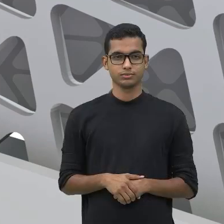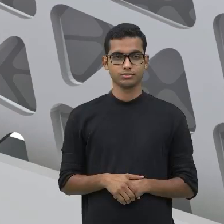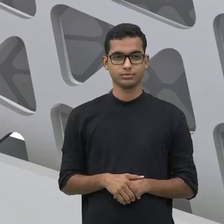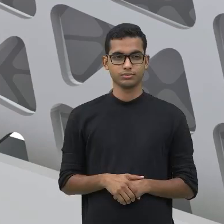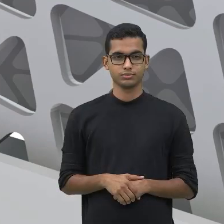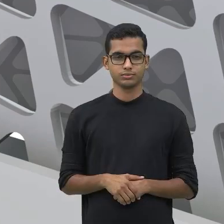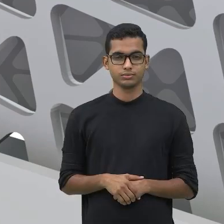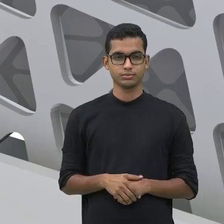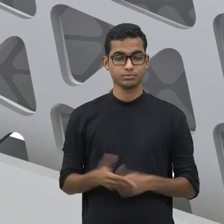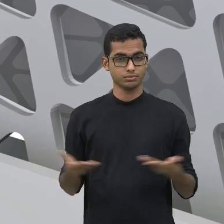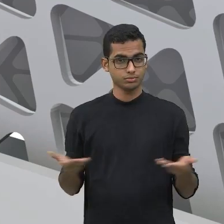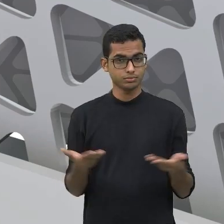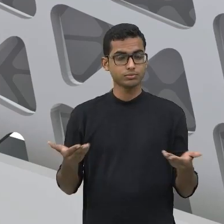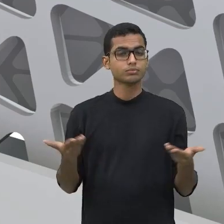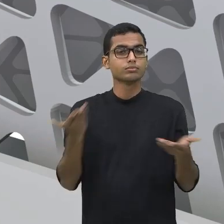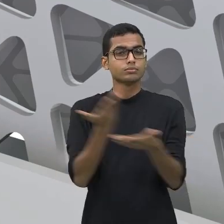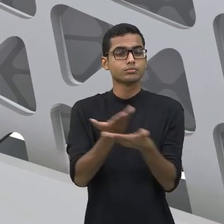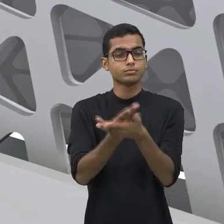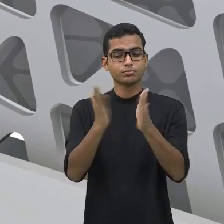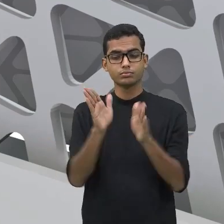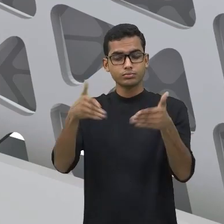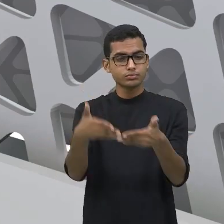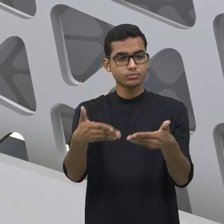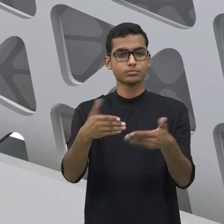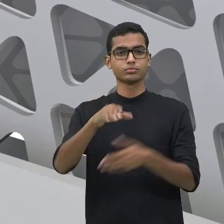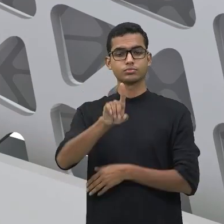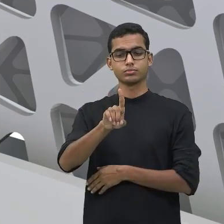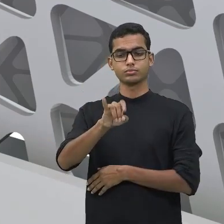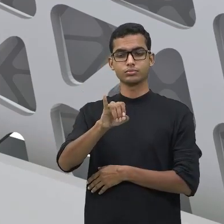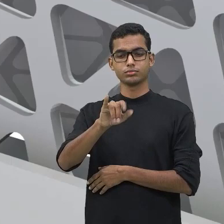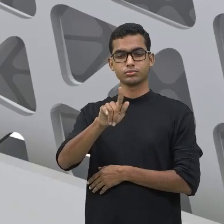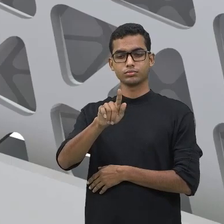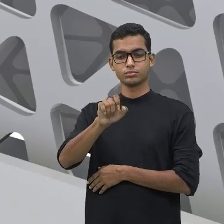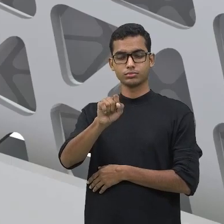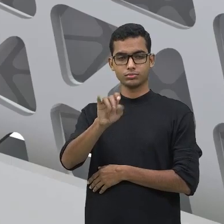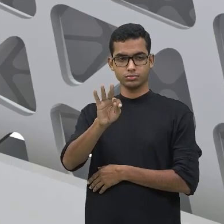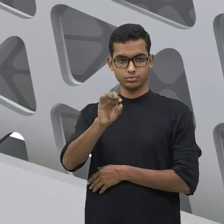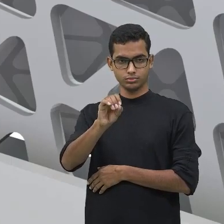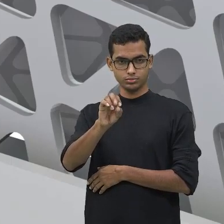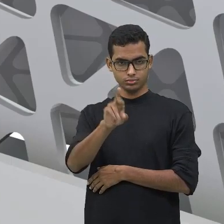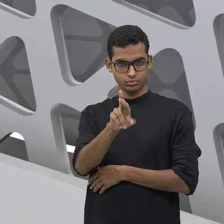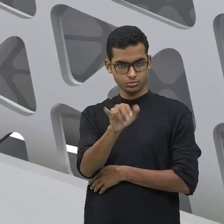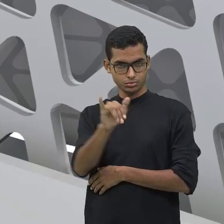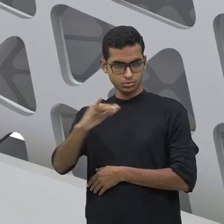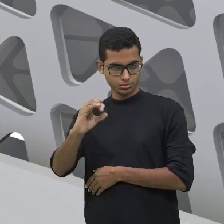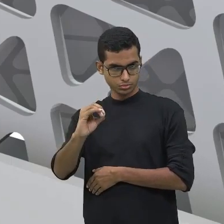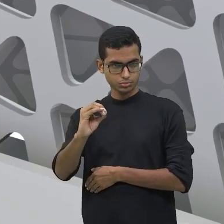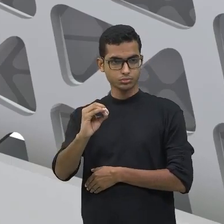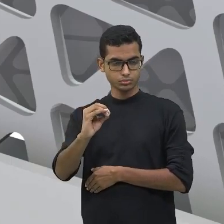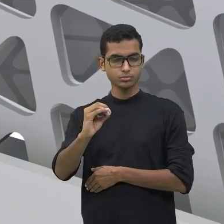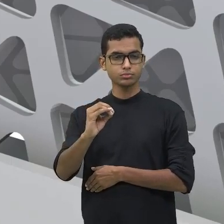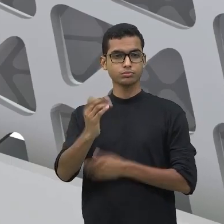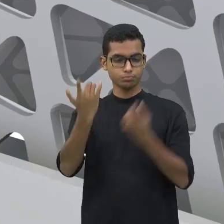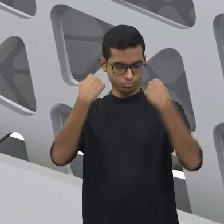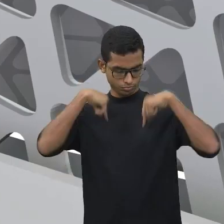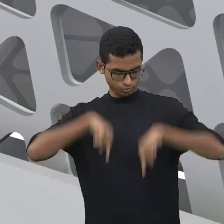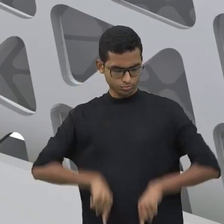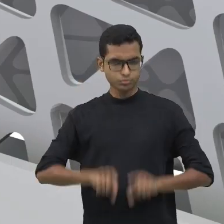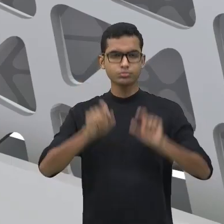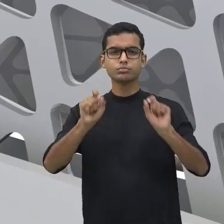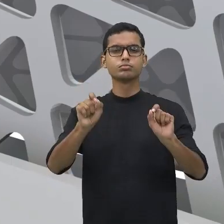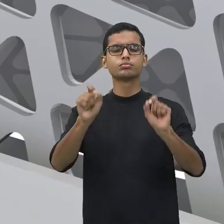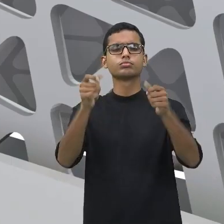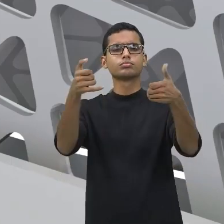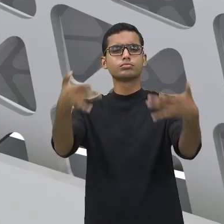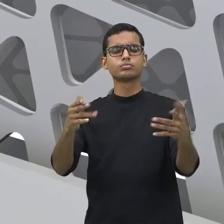Muito bem, o sistema que a gente vai falar é sobre o sistema digestório. Mas antes da gente ir diretamente para o nosso sistema digestório, a gente vai falar sobre